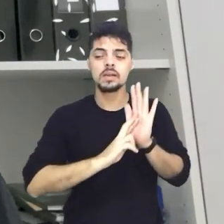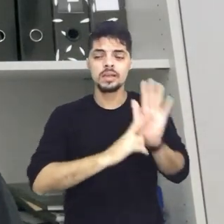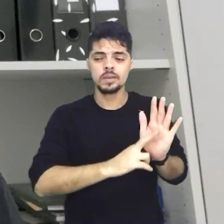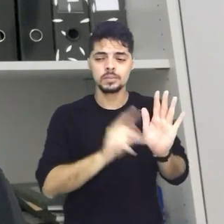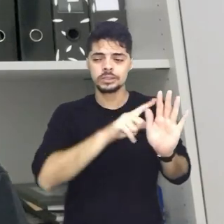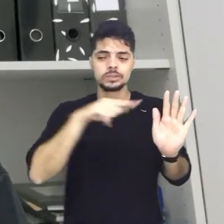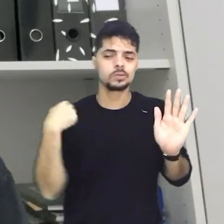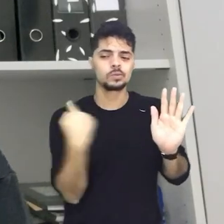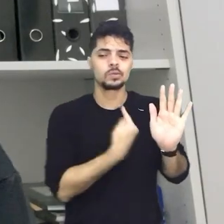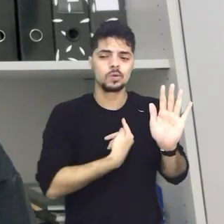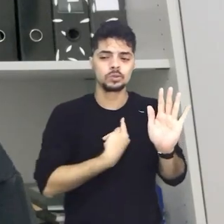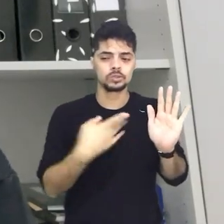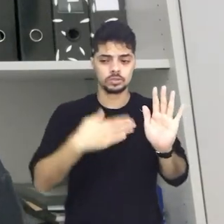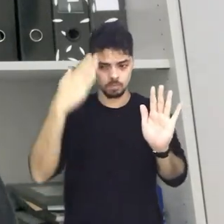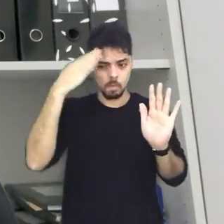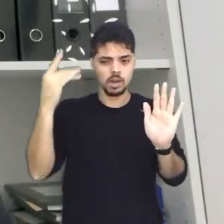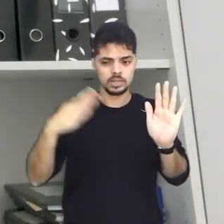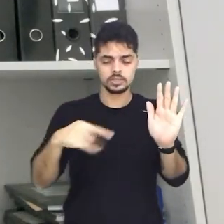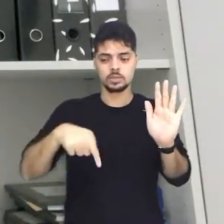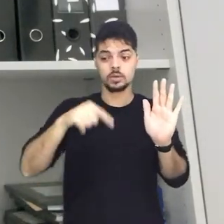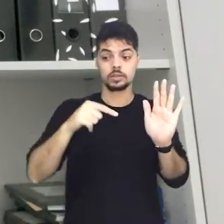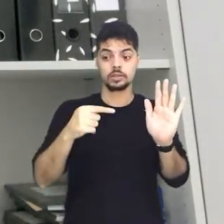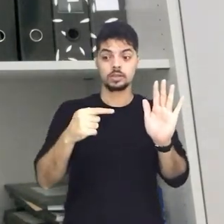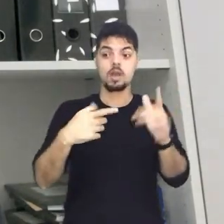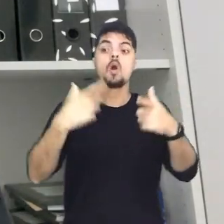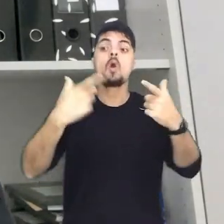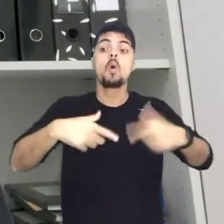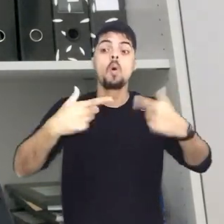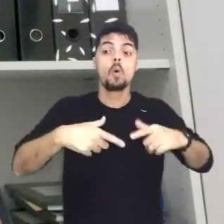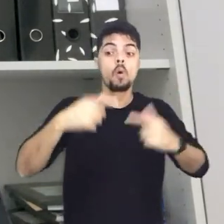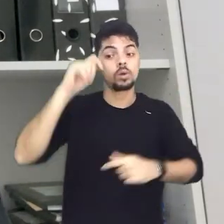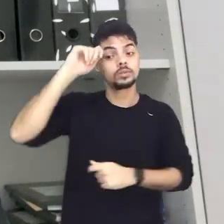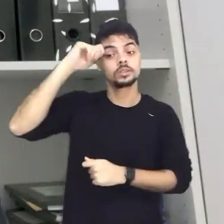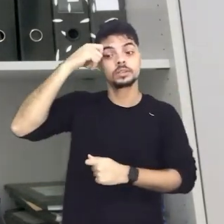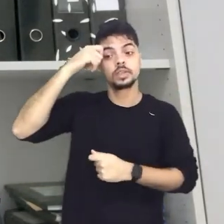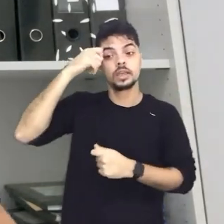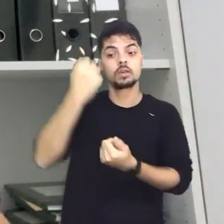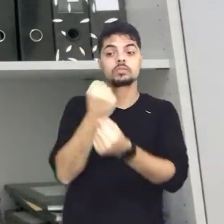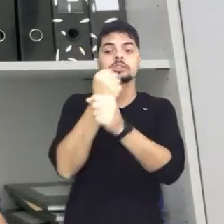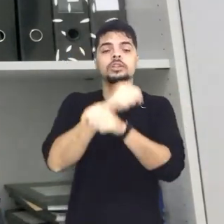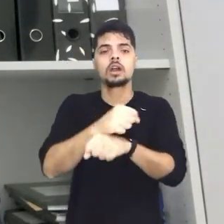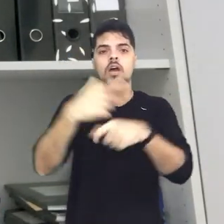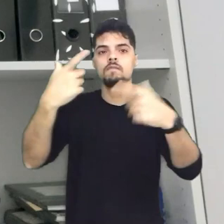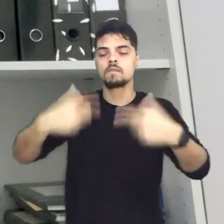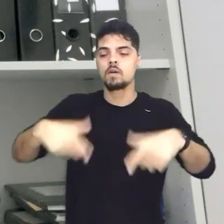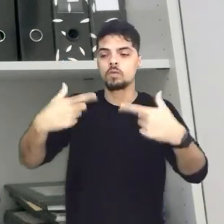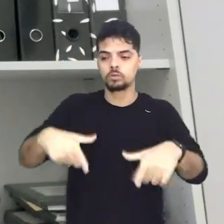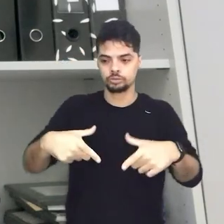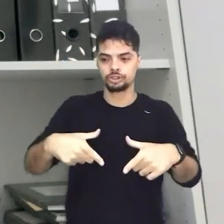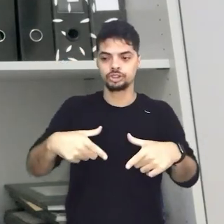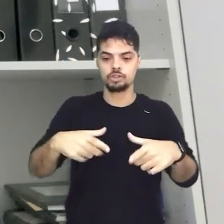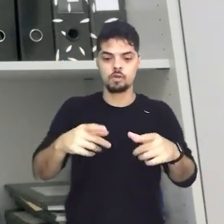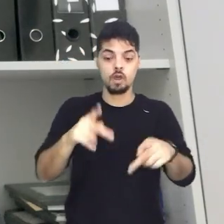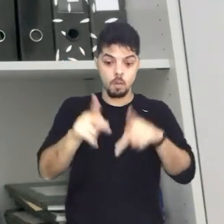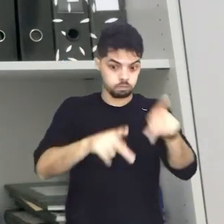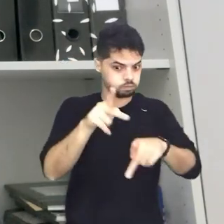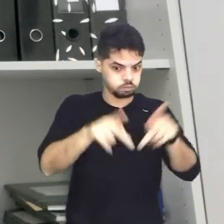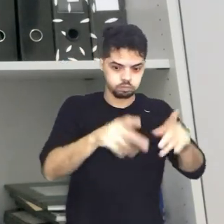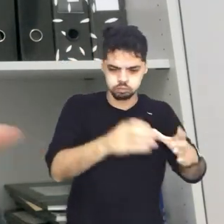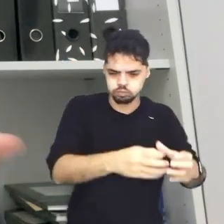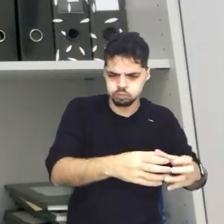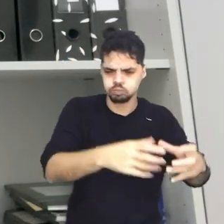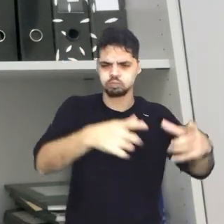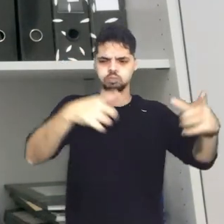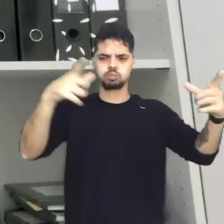Brasil. Perguntar a esses alunos onde estão os negros e os escravizados, que eram a